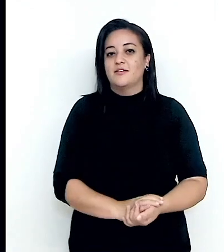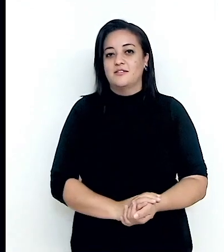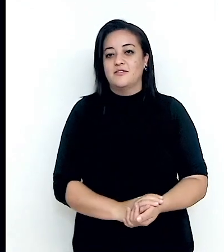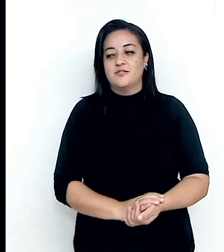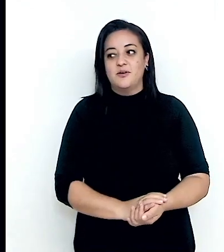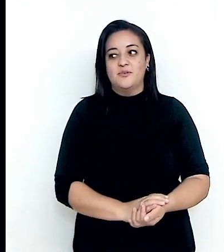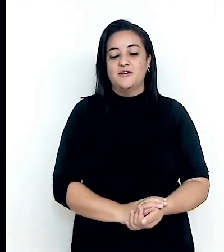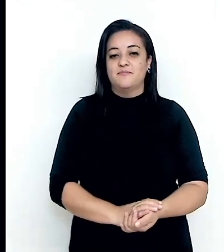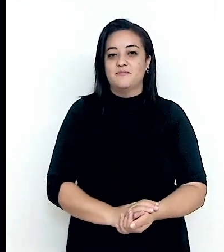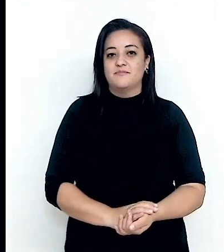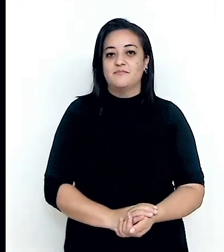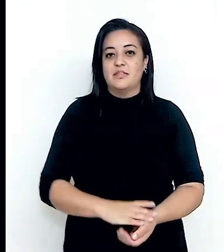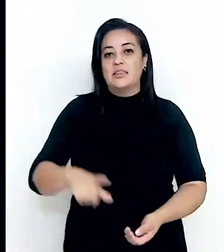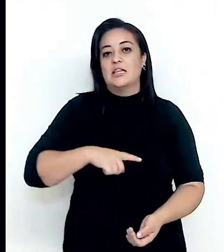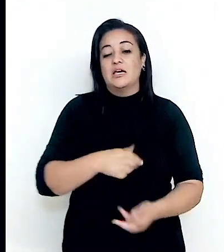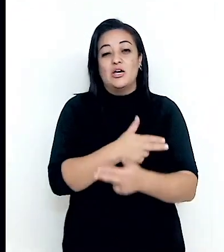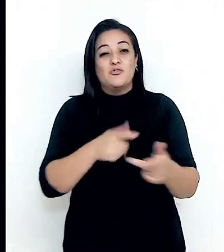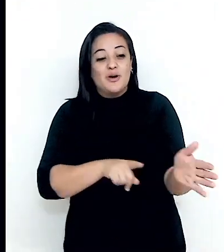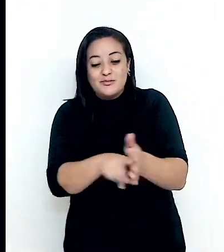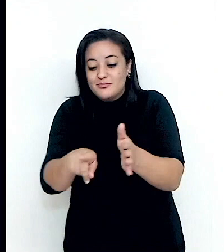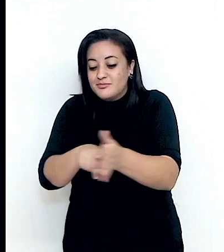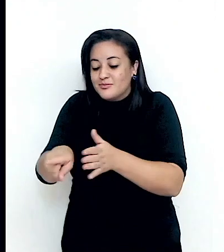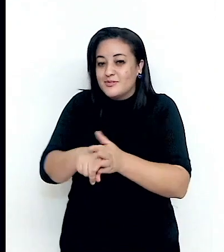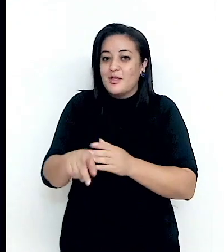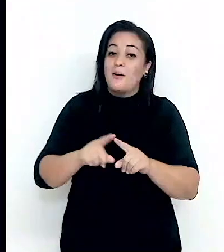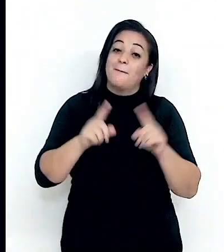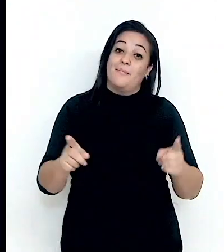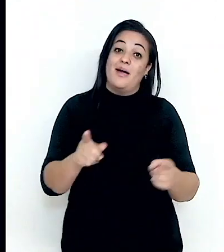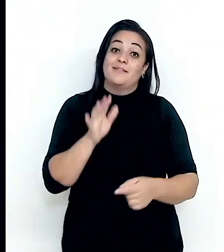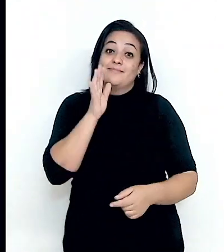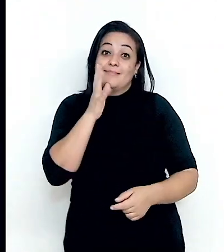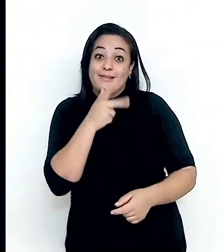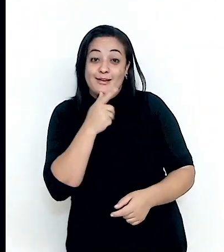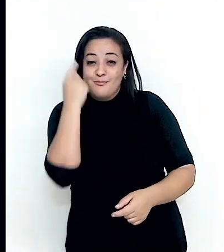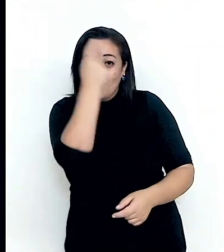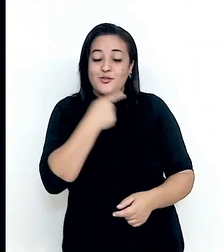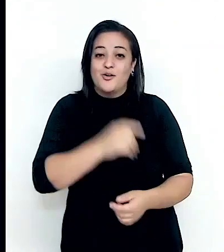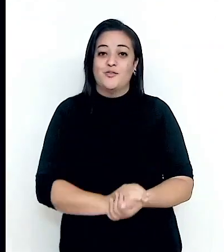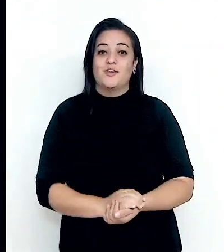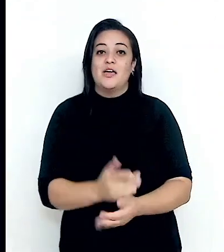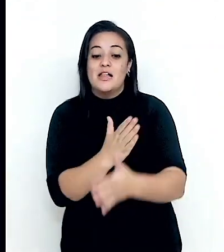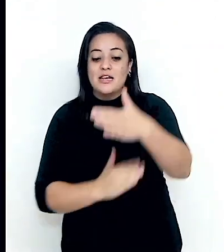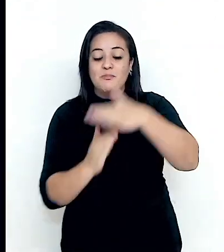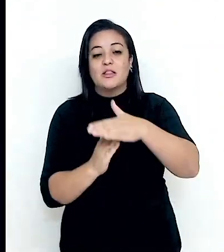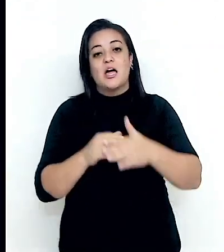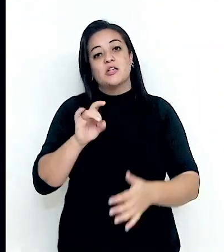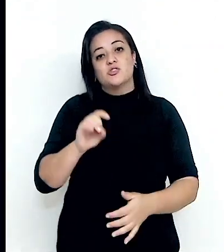Eu ainda tenho várias perguntas aqui, mas à luz do adiantado da hora, eu acho que vou me limitar a duas mais